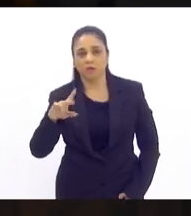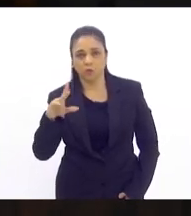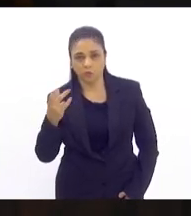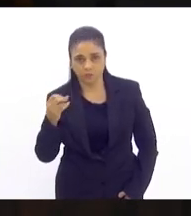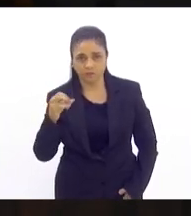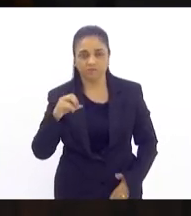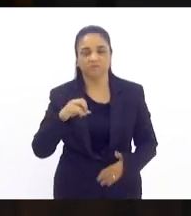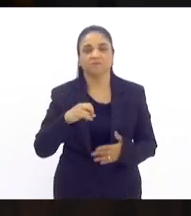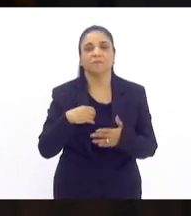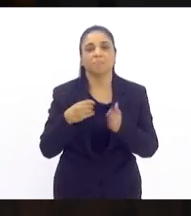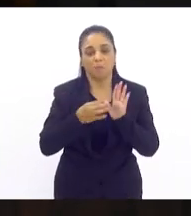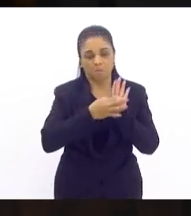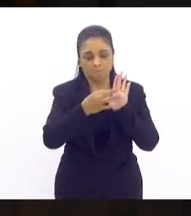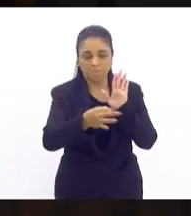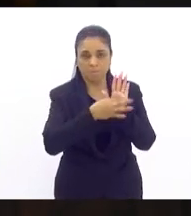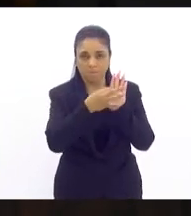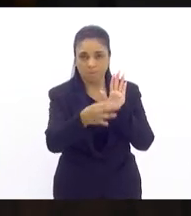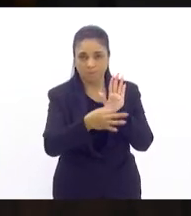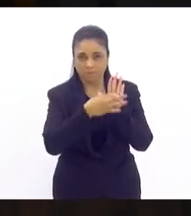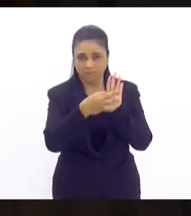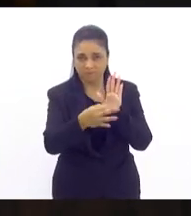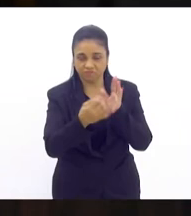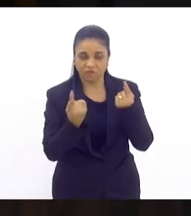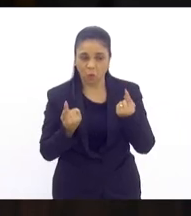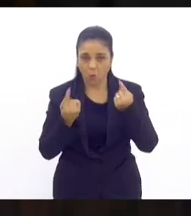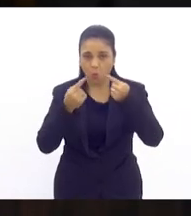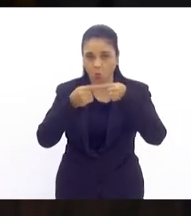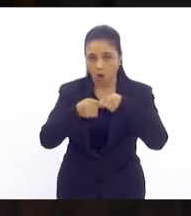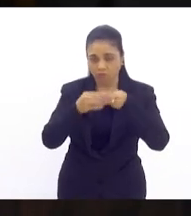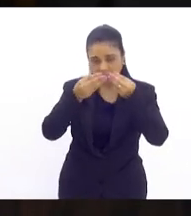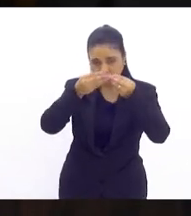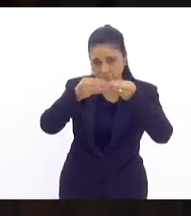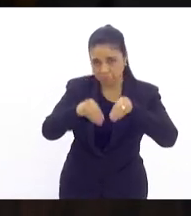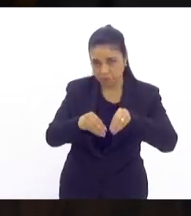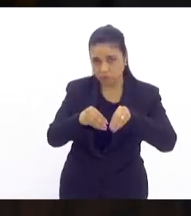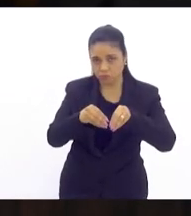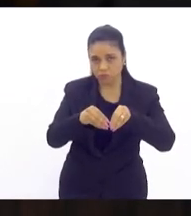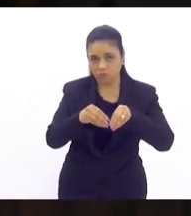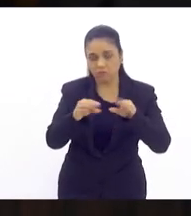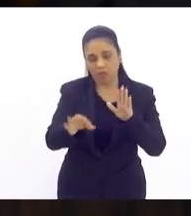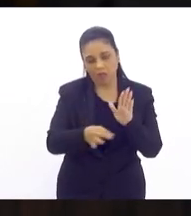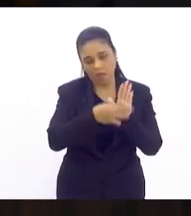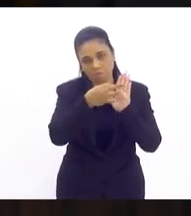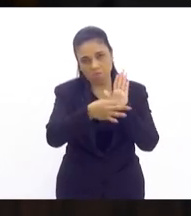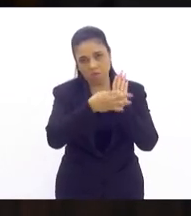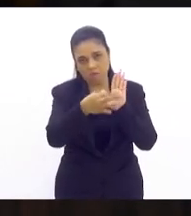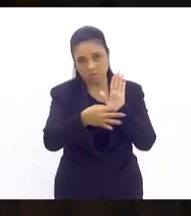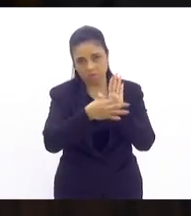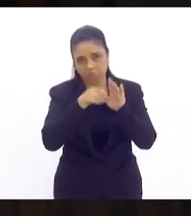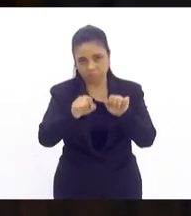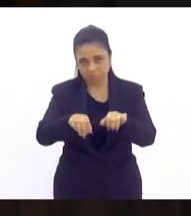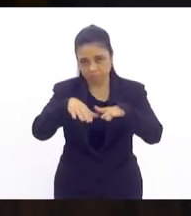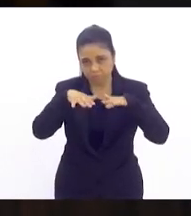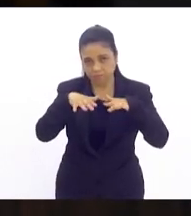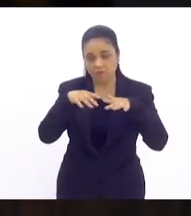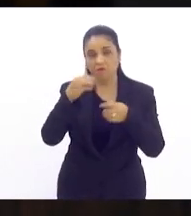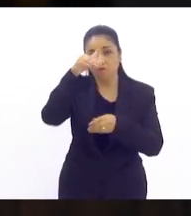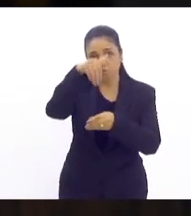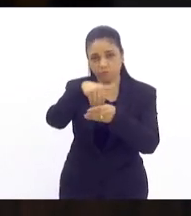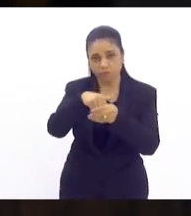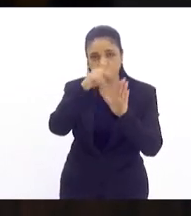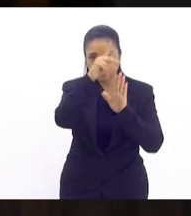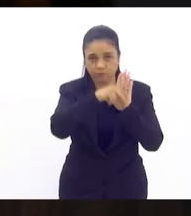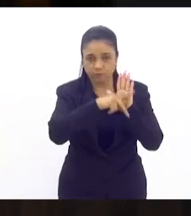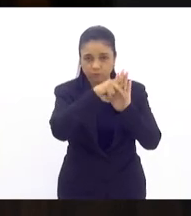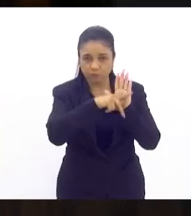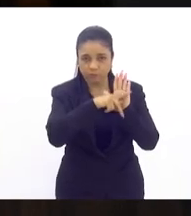como todos pareceres foram contrários fica prejudicado às emendas de plenário em votação projeto